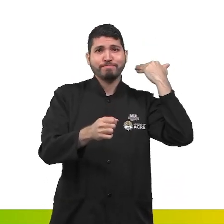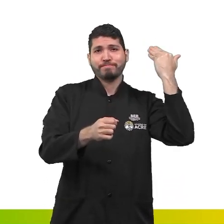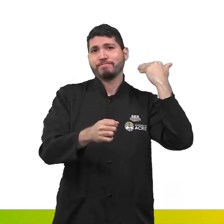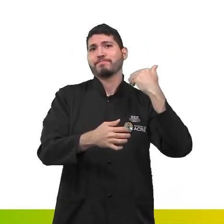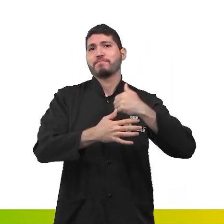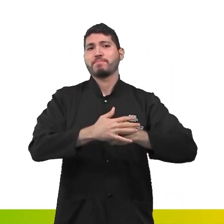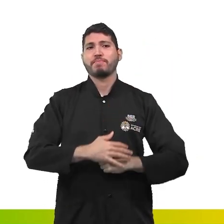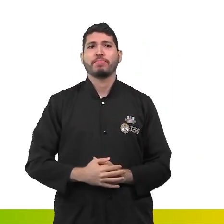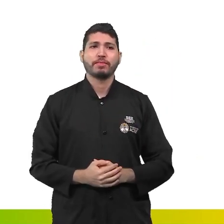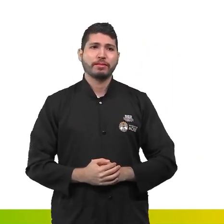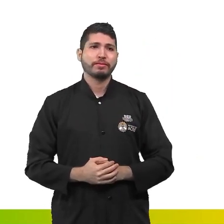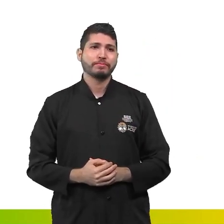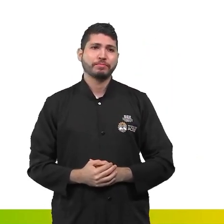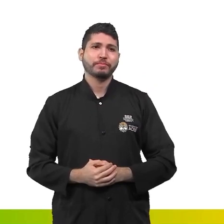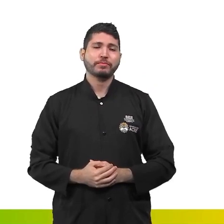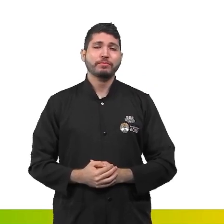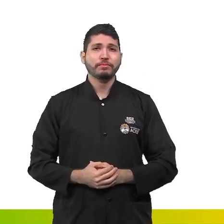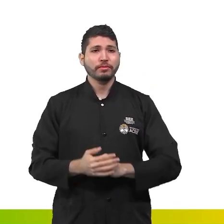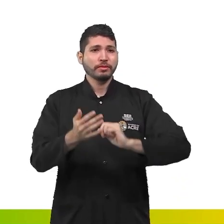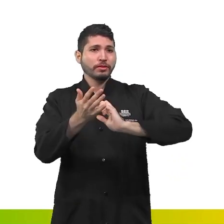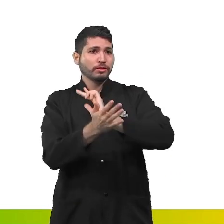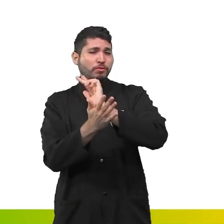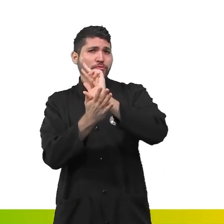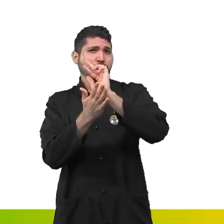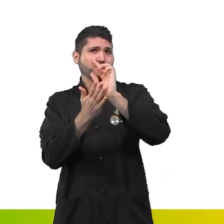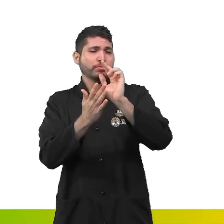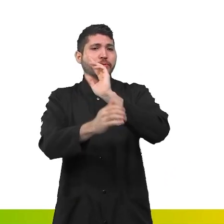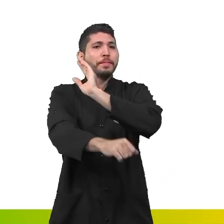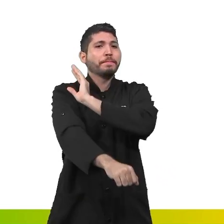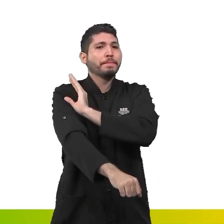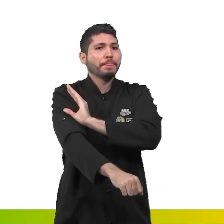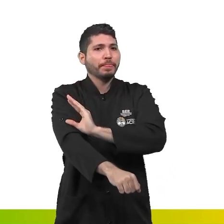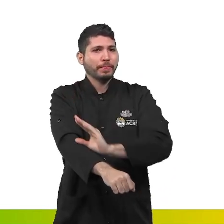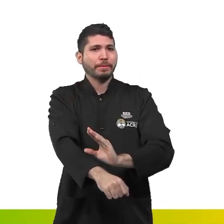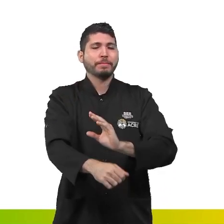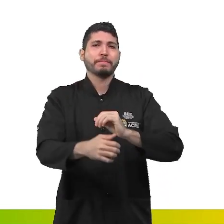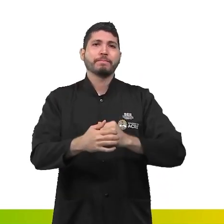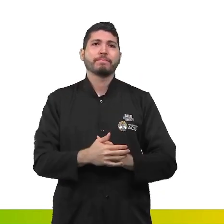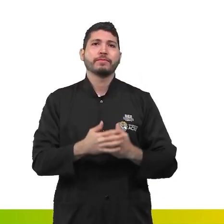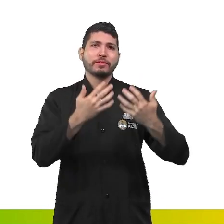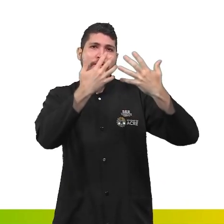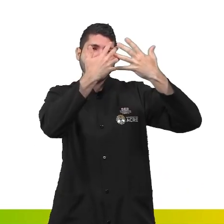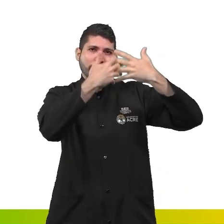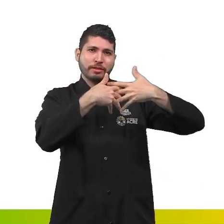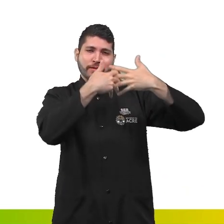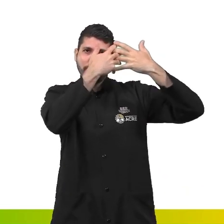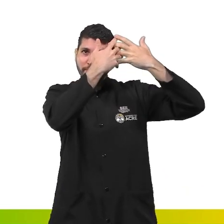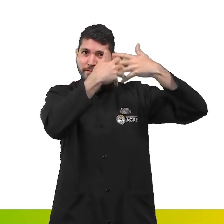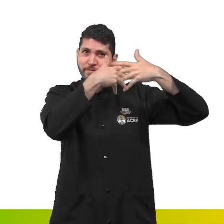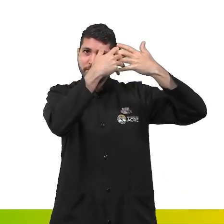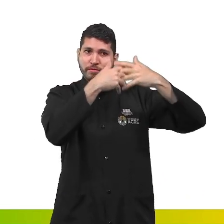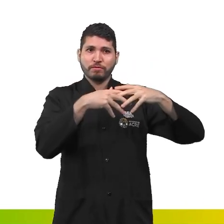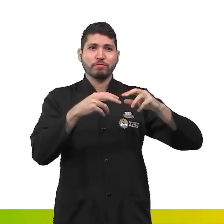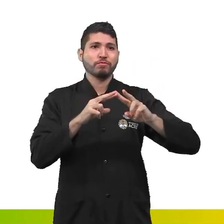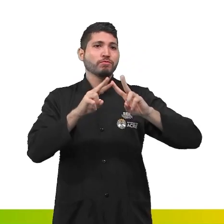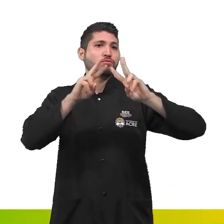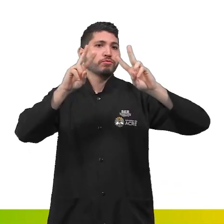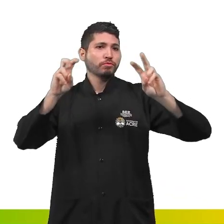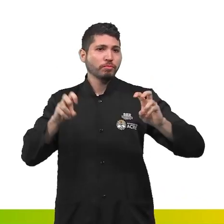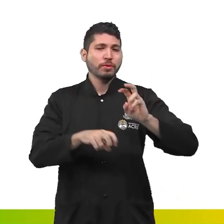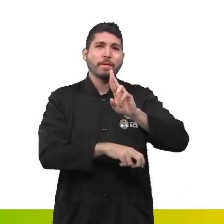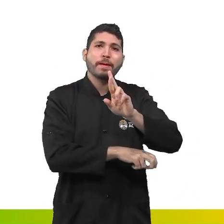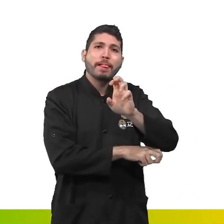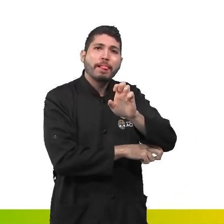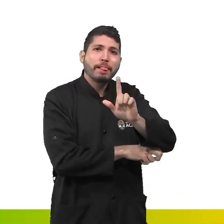da diversidade cultural, que levou à reflexão sobre o relativismo